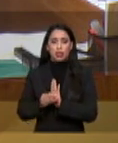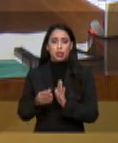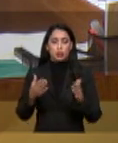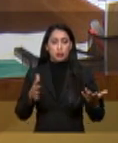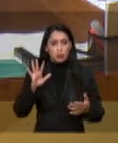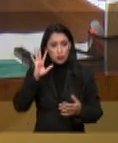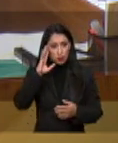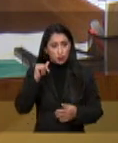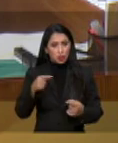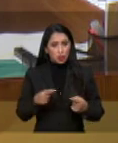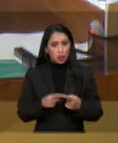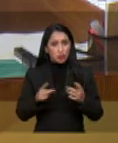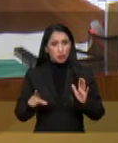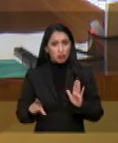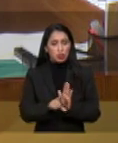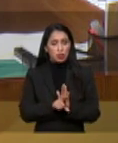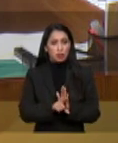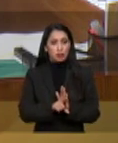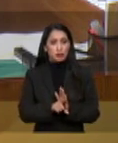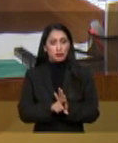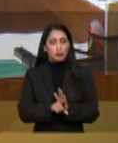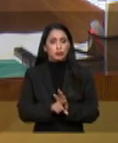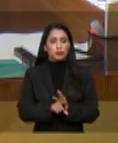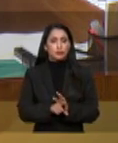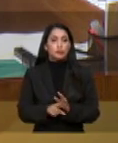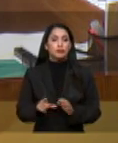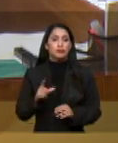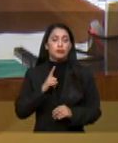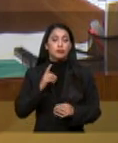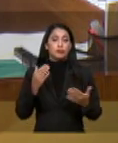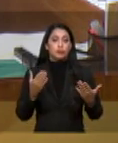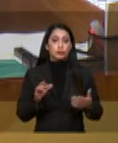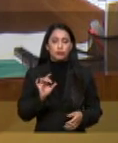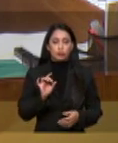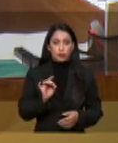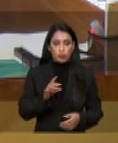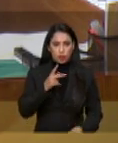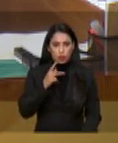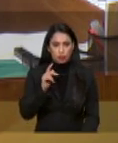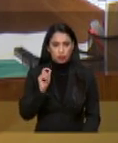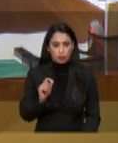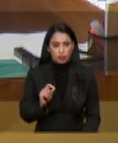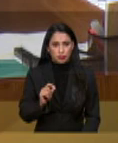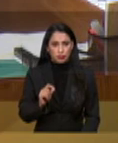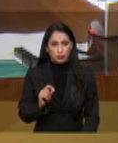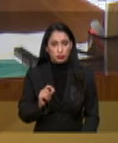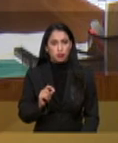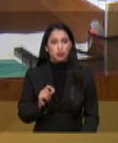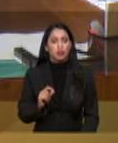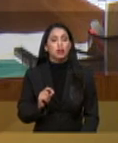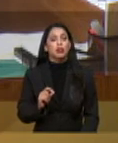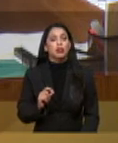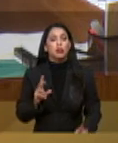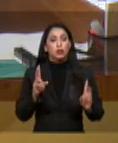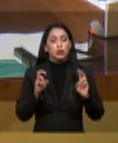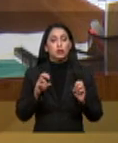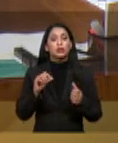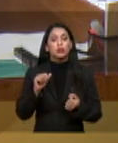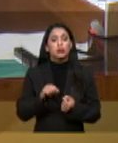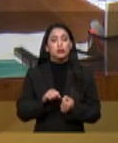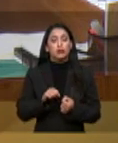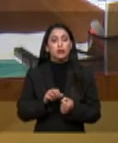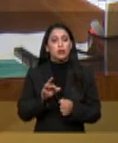isso caberá ao legislador e ao intérprete da legislação infraconstitucional. Apenas afirmo que, ante a prudência que o tema impõe, não vejo como,